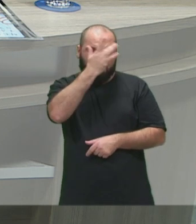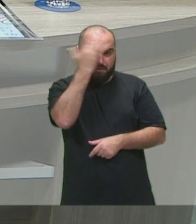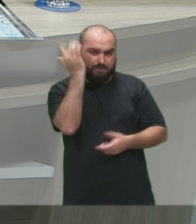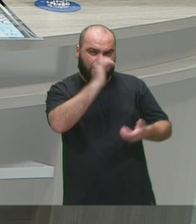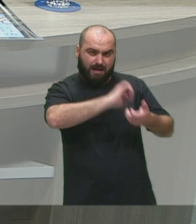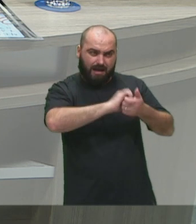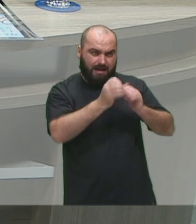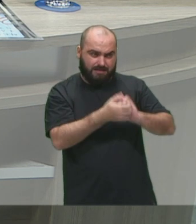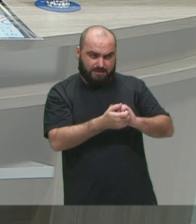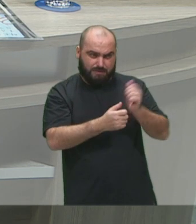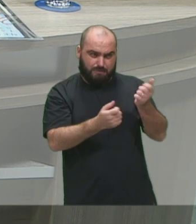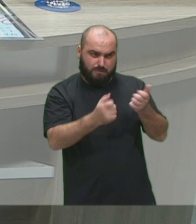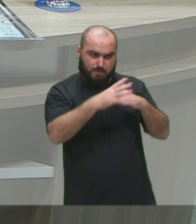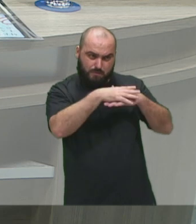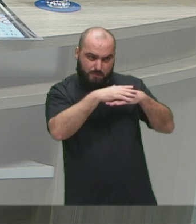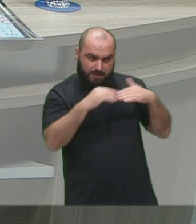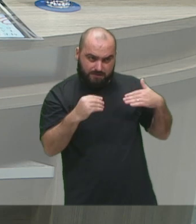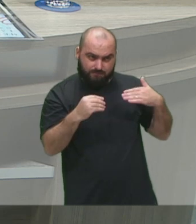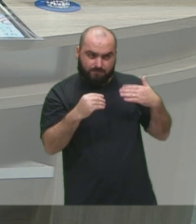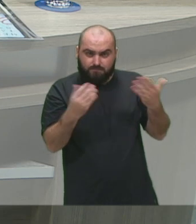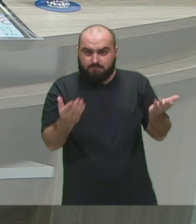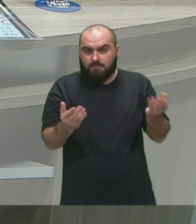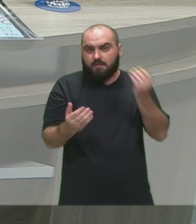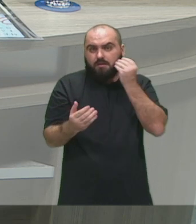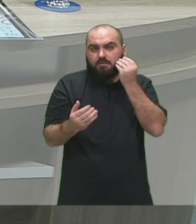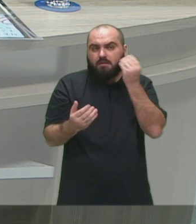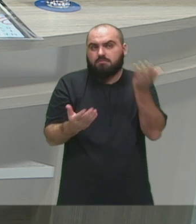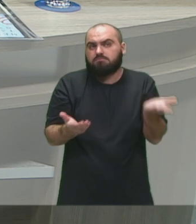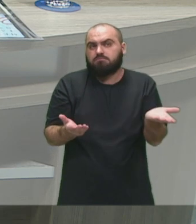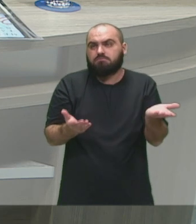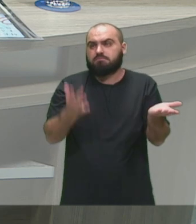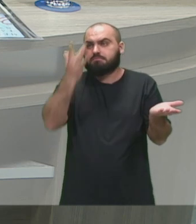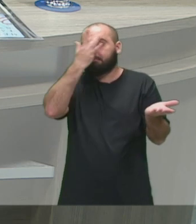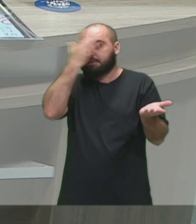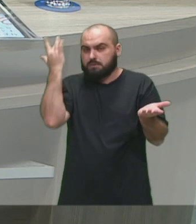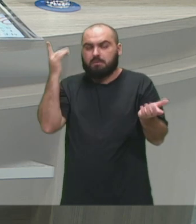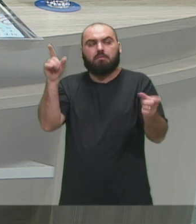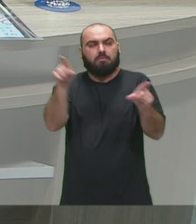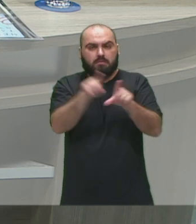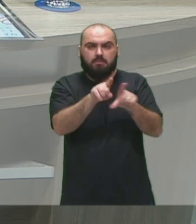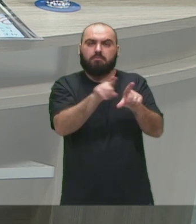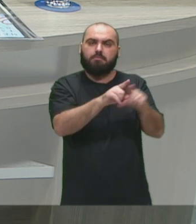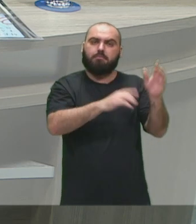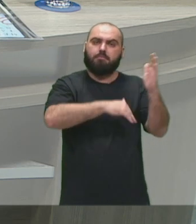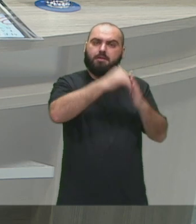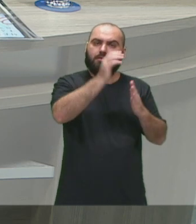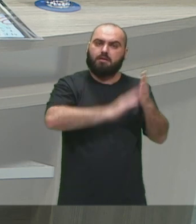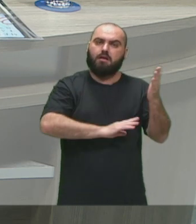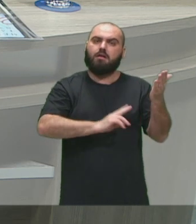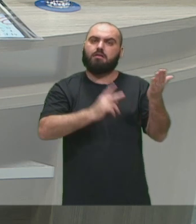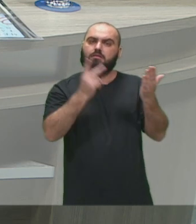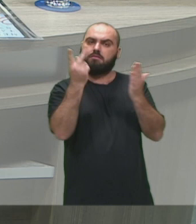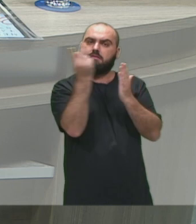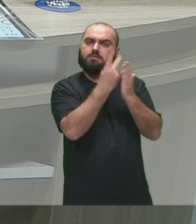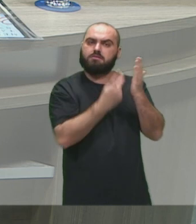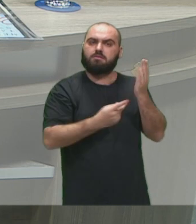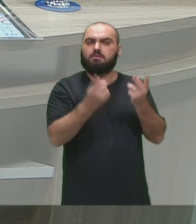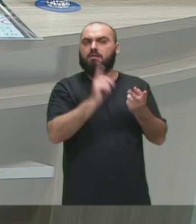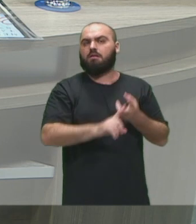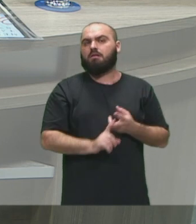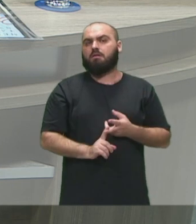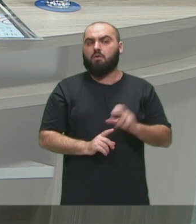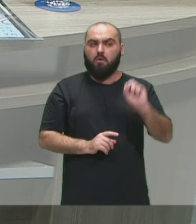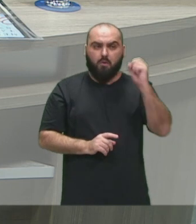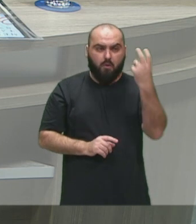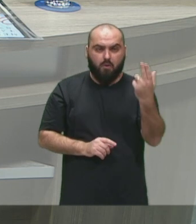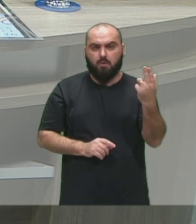já não pensou em, de repente, expandir, ensinar, de repente, alguém também a pintar ou a desenhar ou até